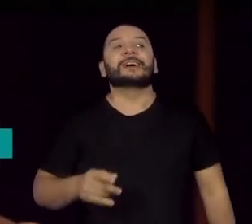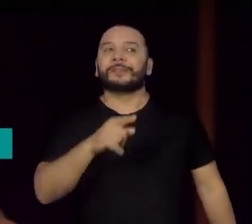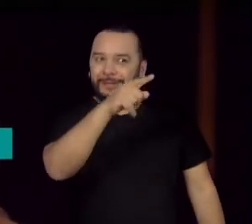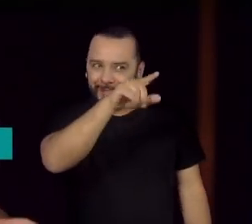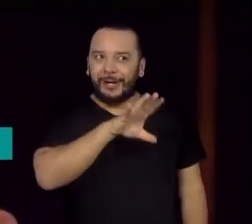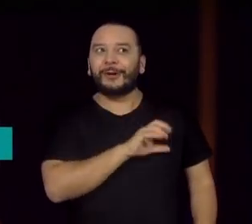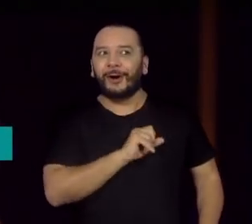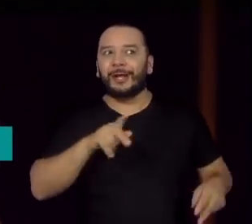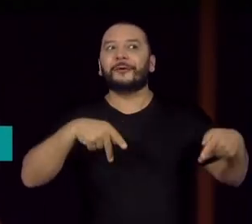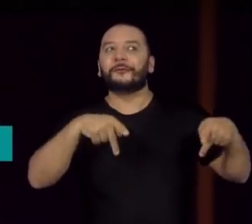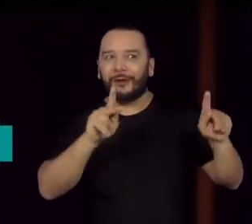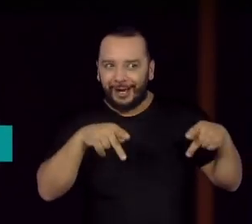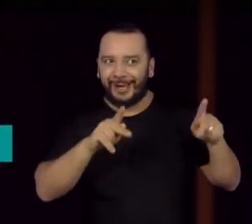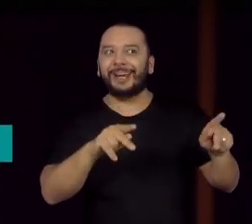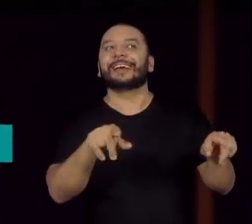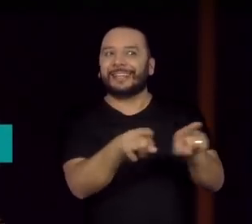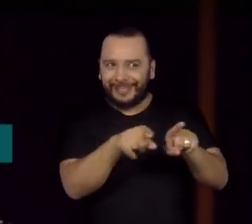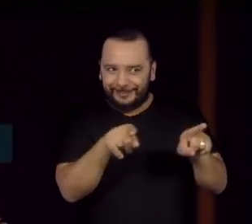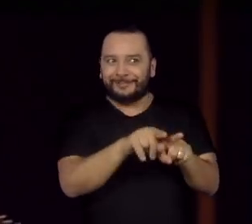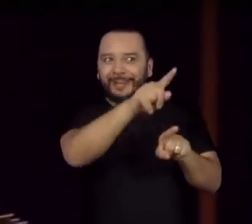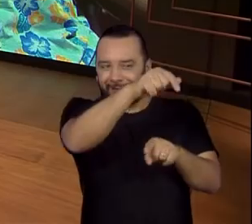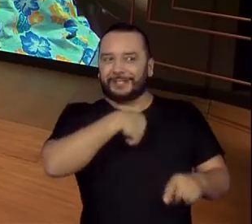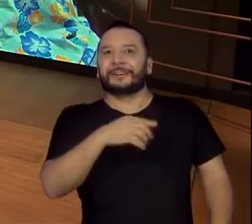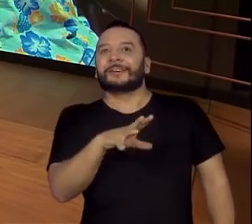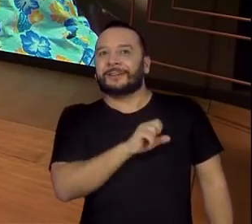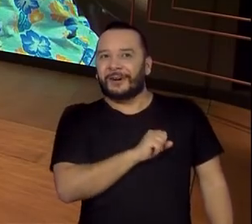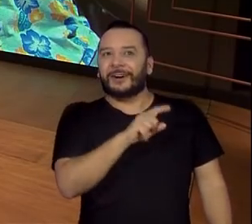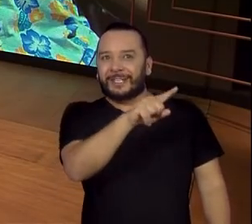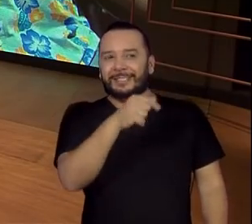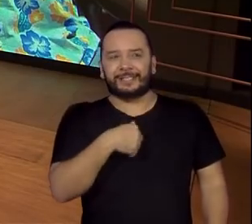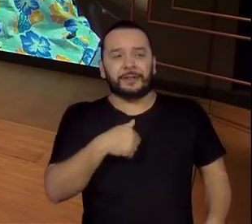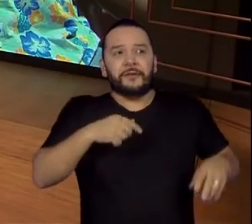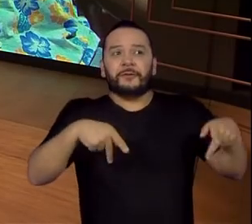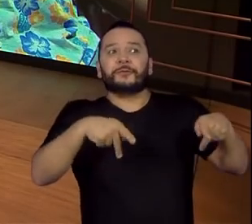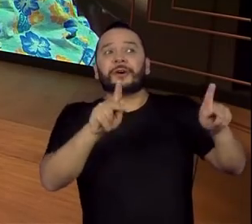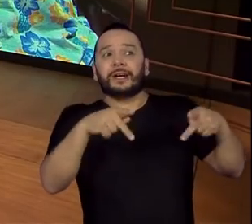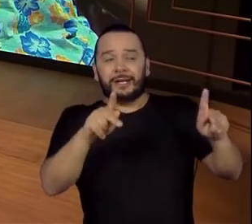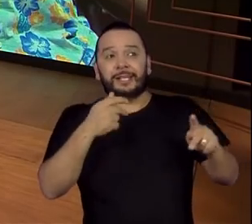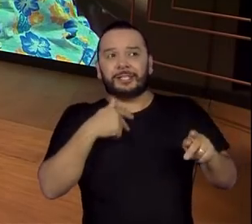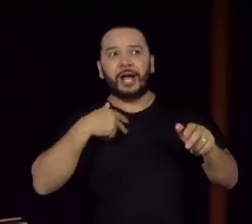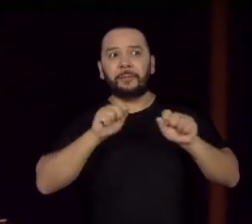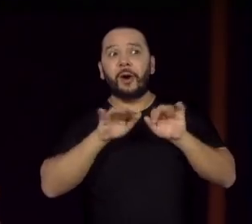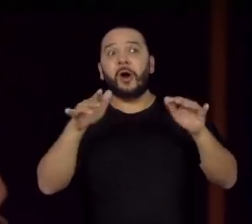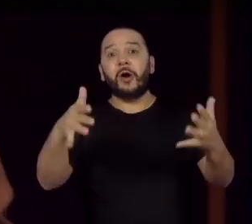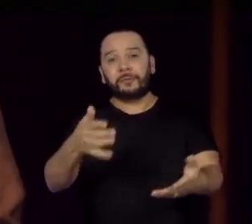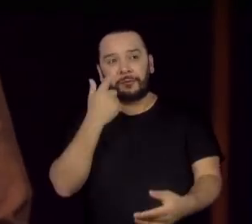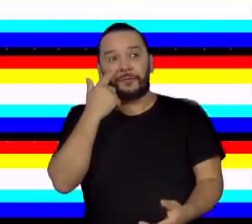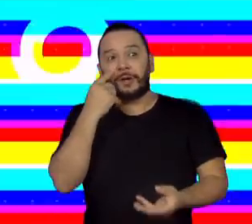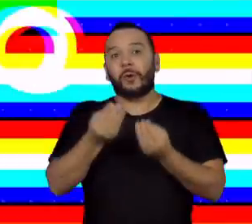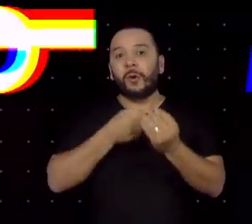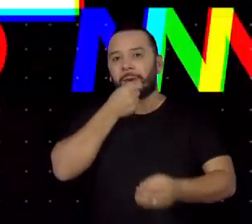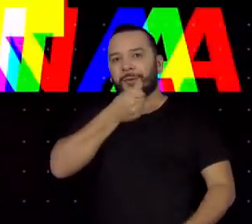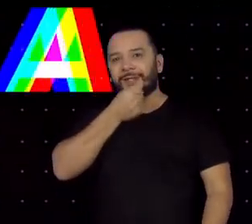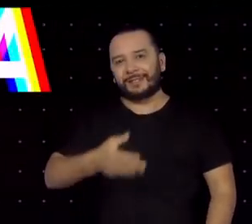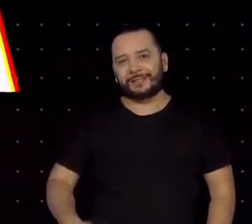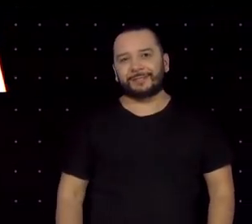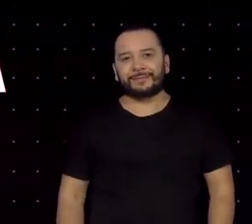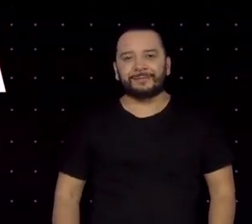né? A gente preparou um vídeo aqui, uma matéria, sobre essa onda do funk que invadiu o planeta. Vamos dar uma olhadinha.